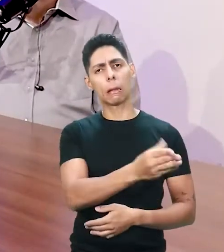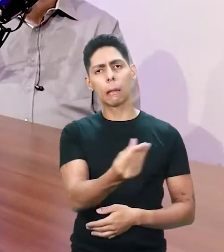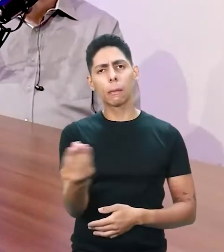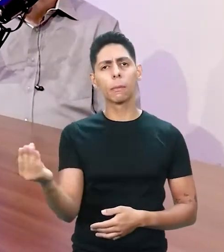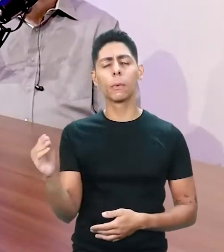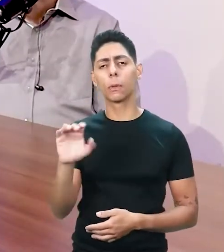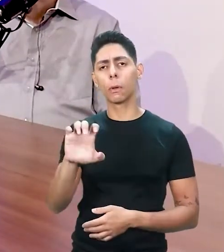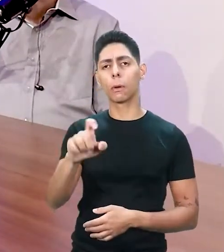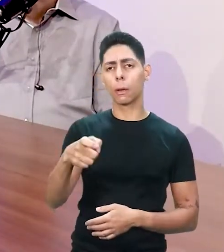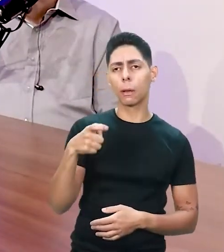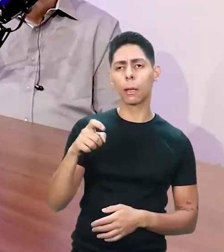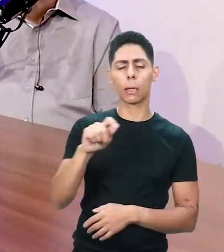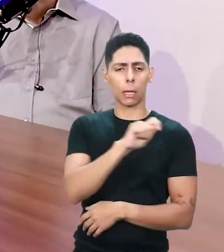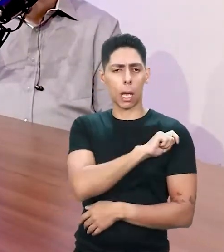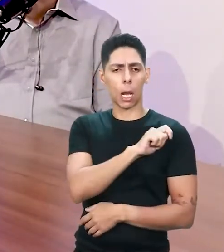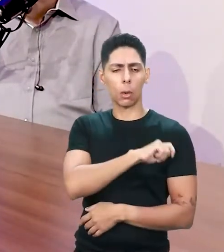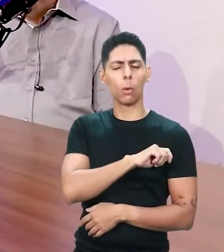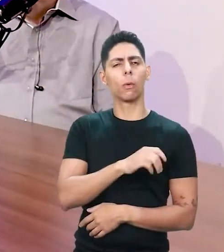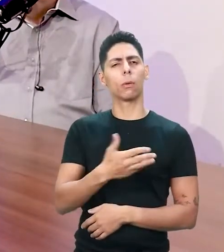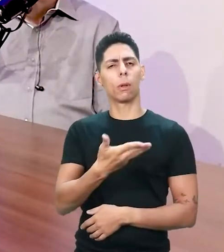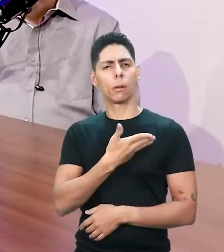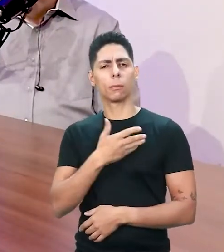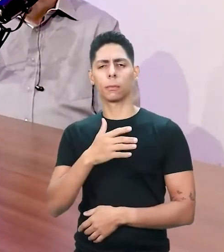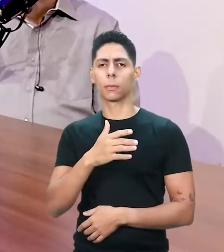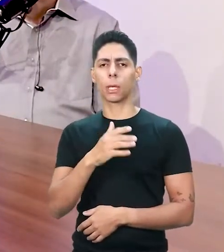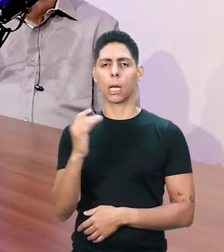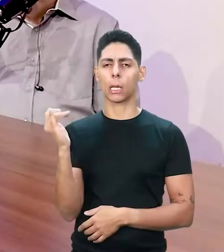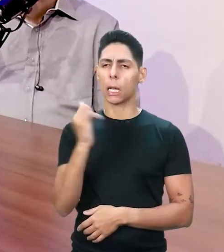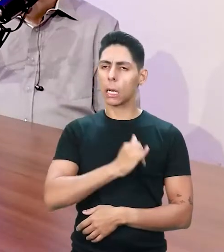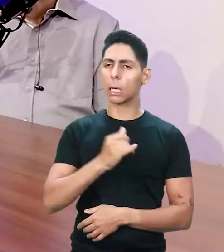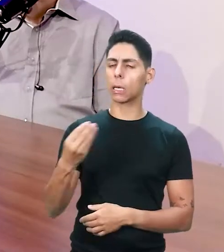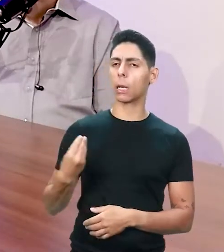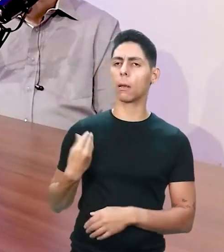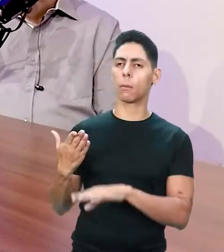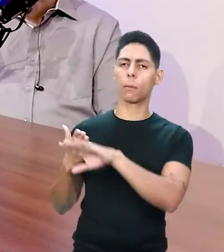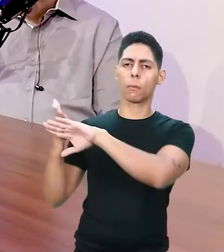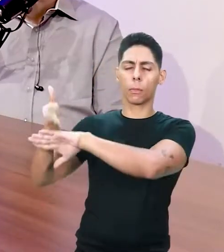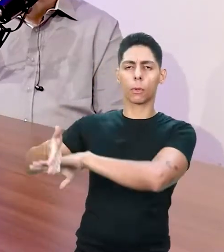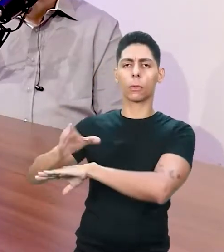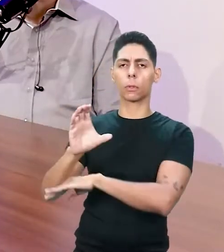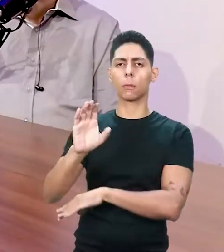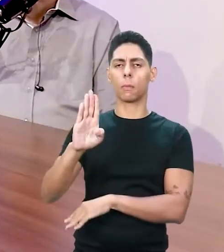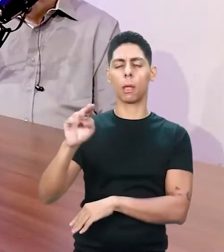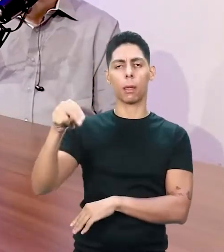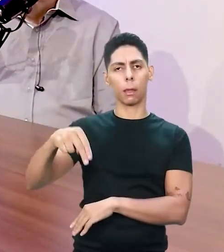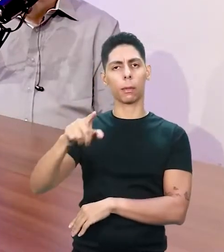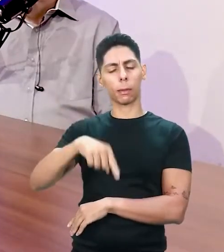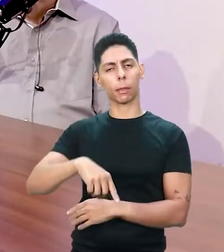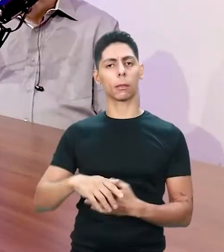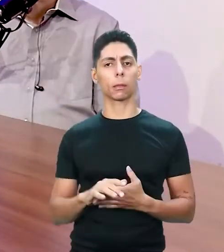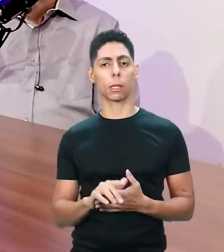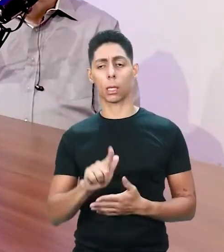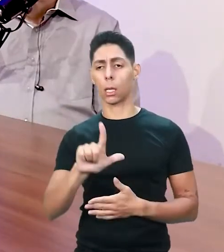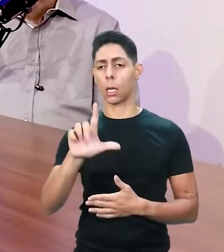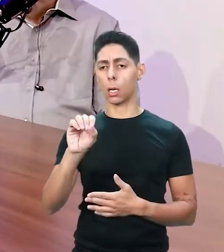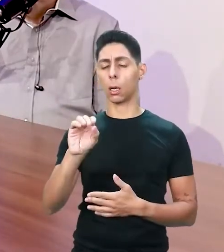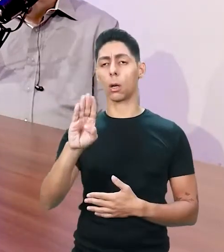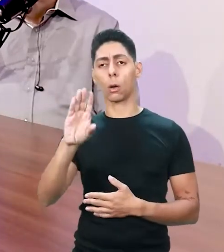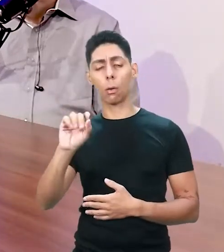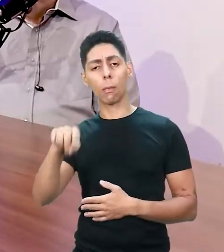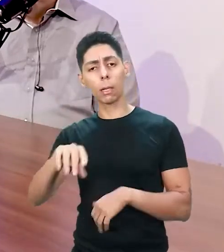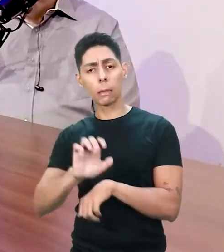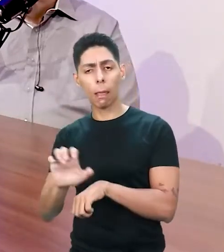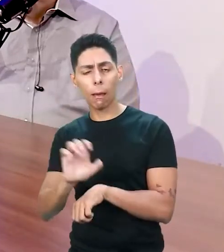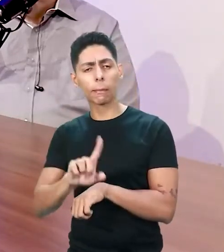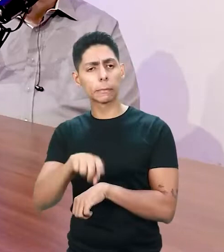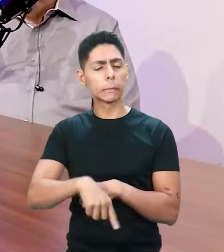a Nathalie Gedra, que está na Inglaterra há anos como correspondente da ESPN, a Liliane Ribeiro, na Globo News, foi minha estagiária,